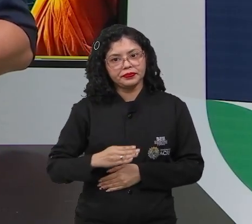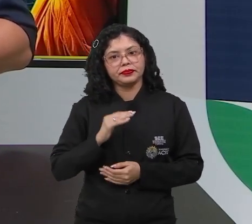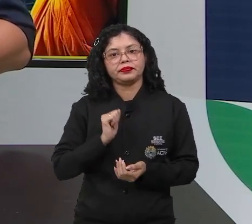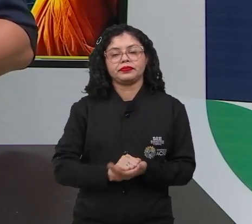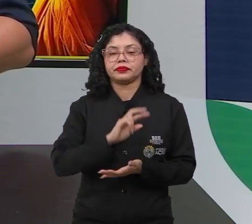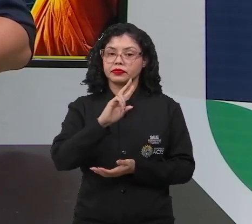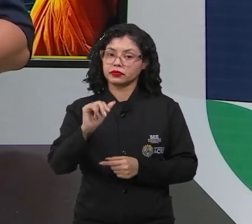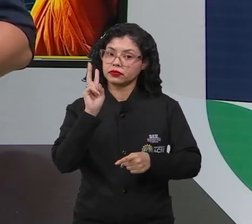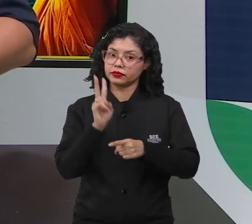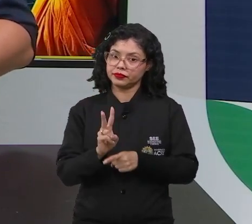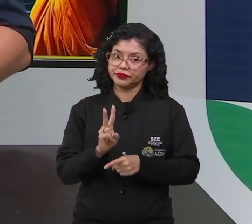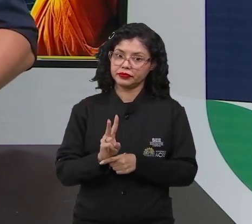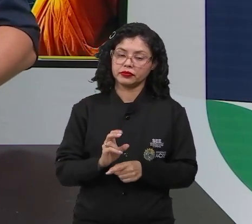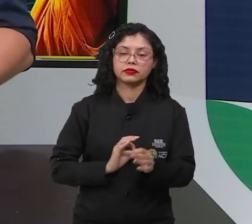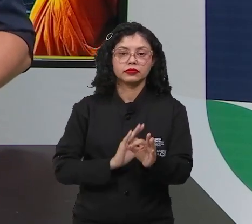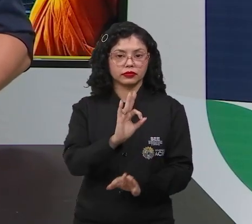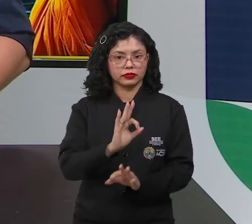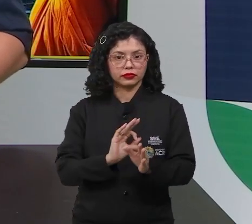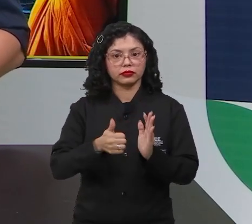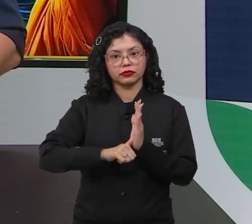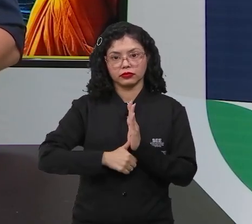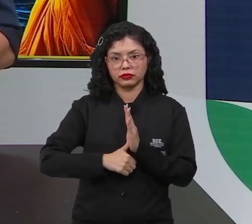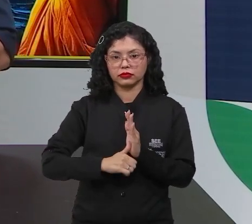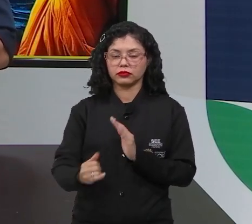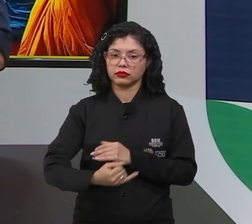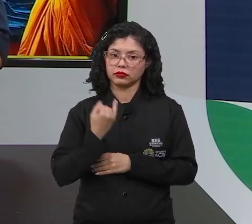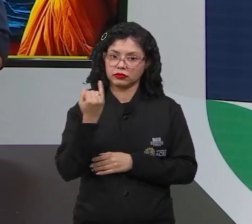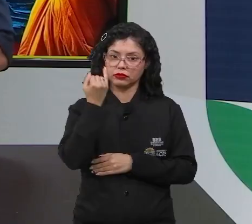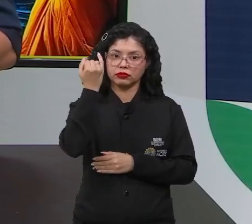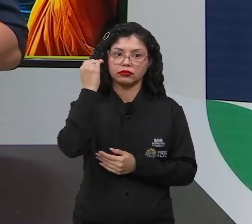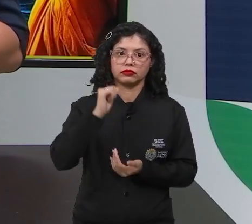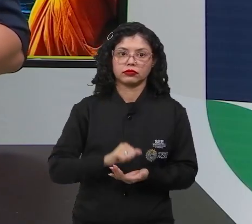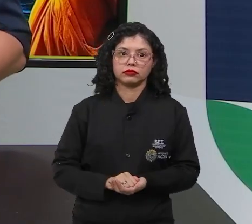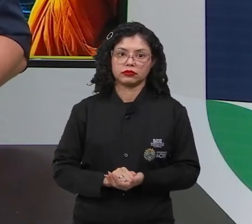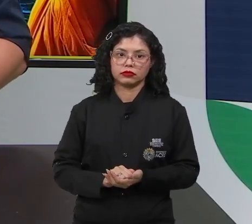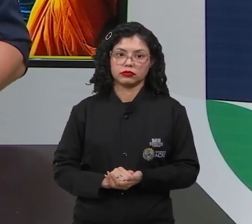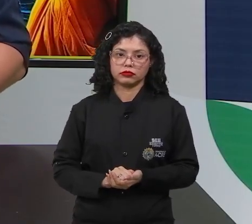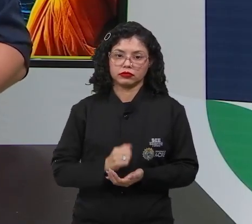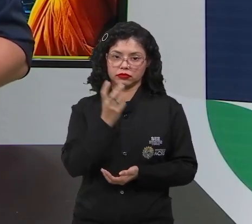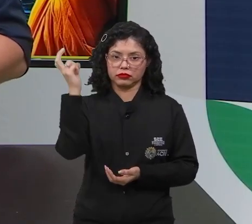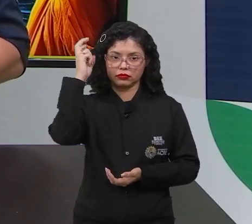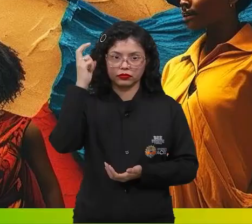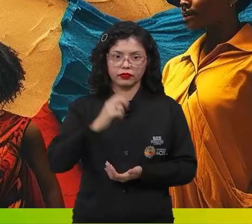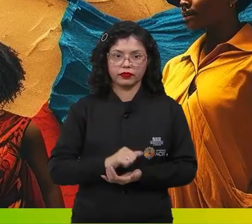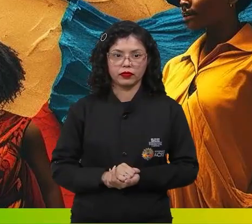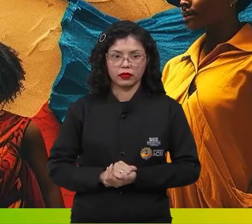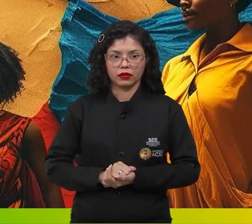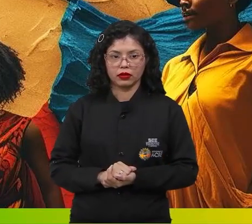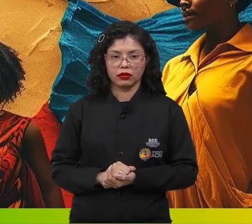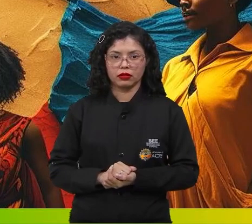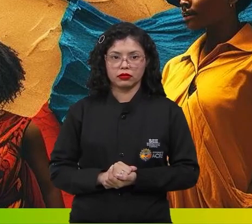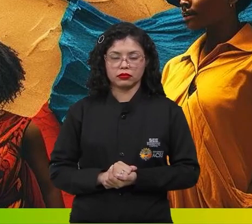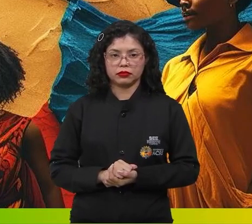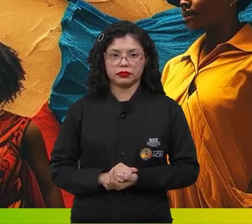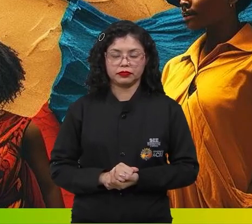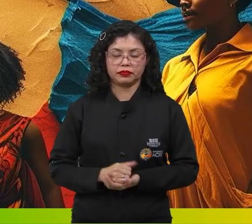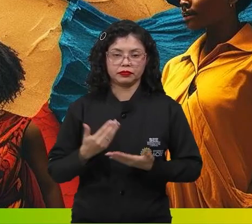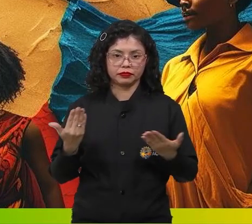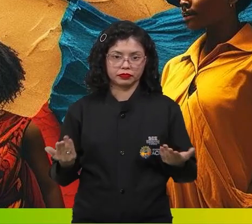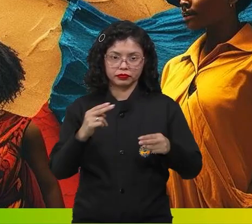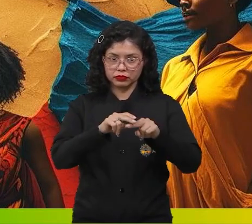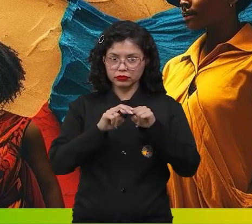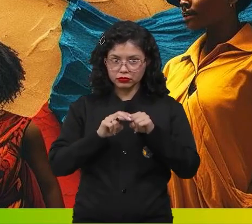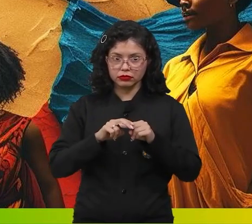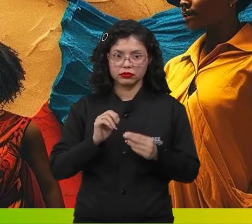isso vai ajudar a moldar a nossa identidade, principalmente a nossa identidade cultural, tá? Então, por isso que se